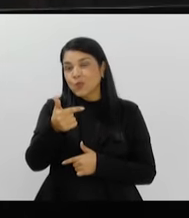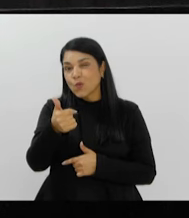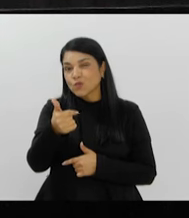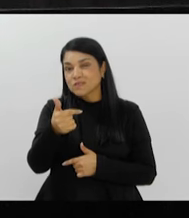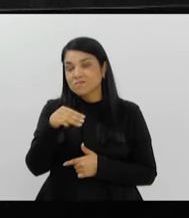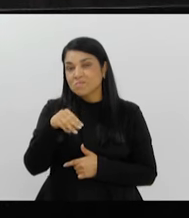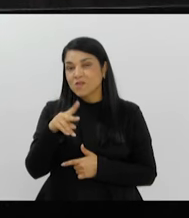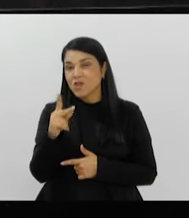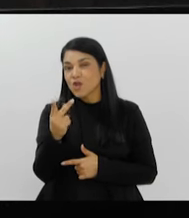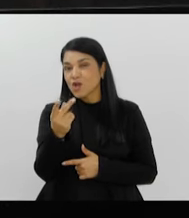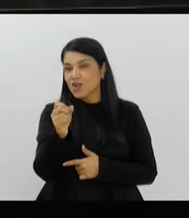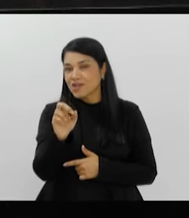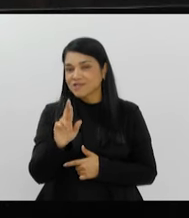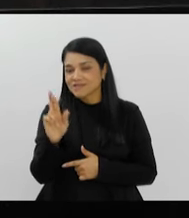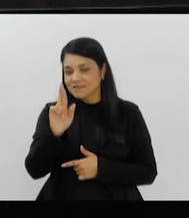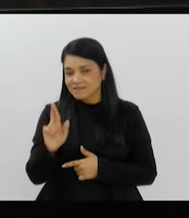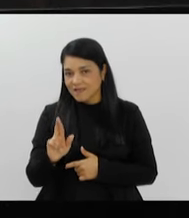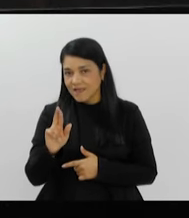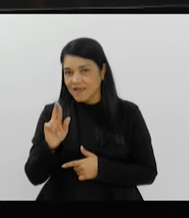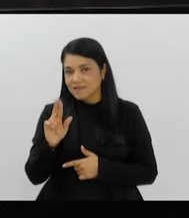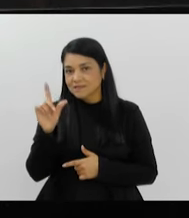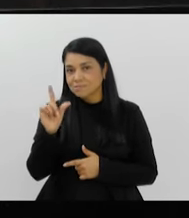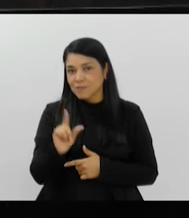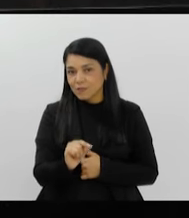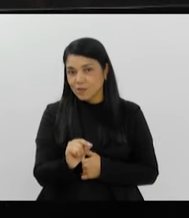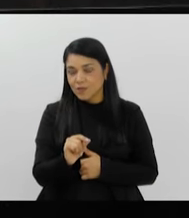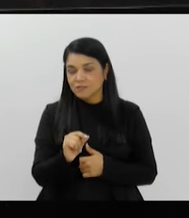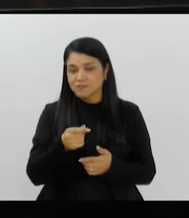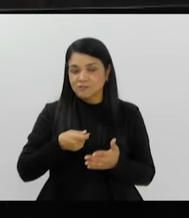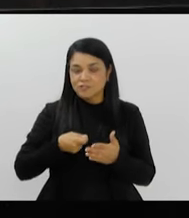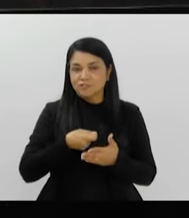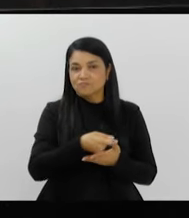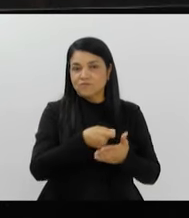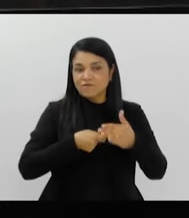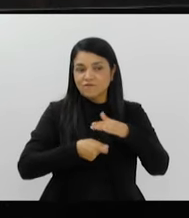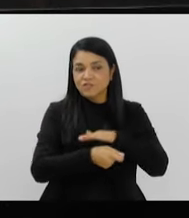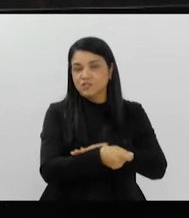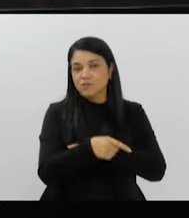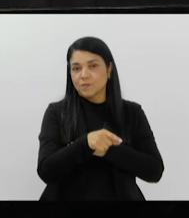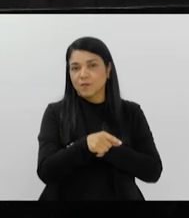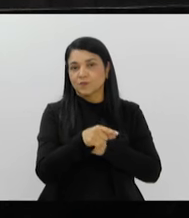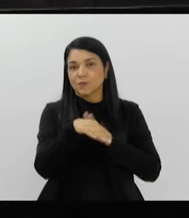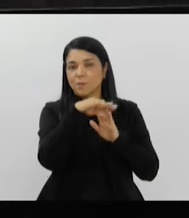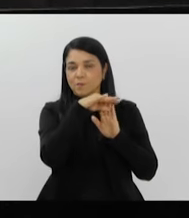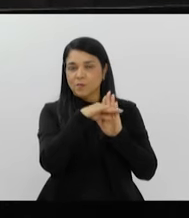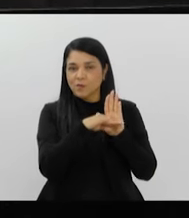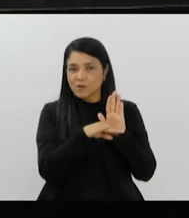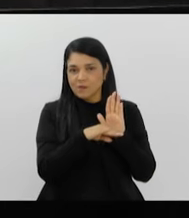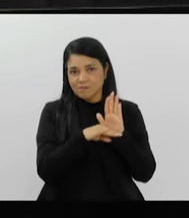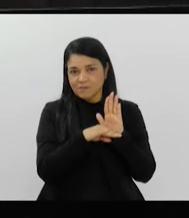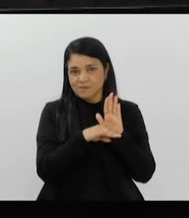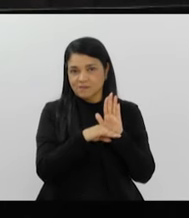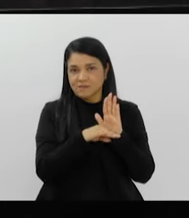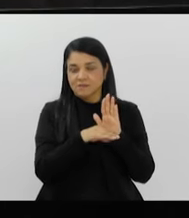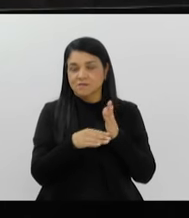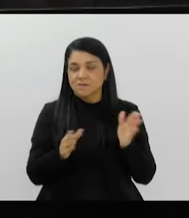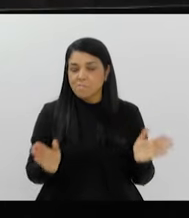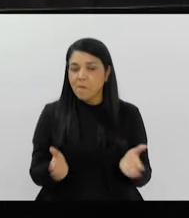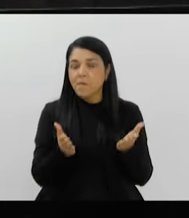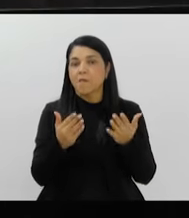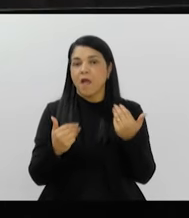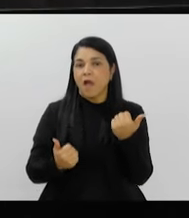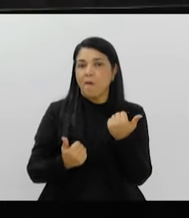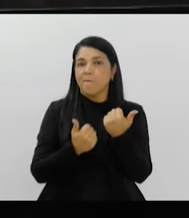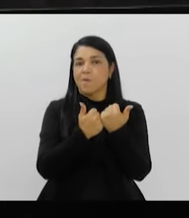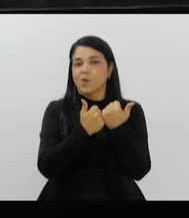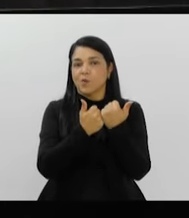milhões designados a políticas, programas e projetos que proporcionam apoio